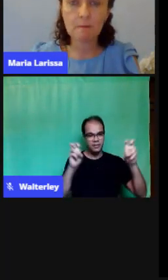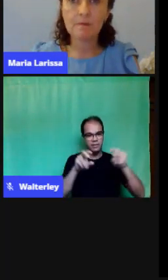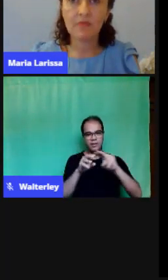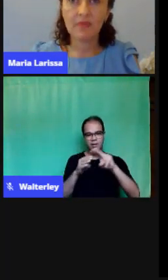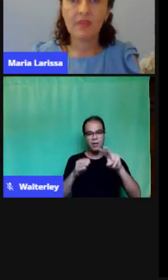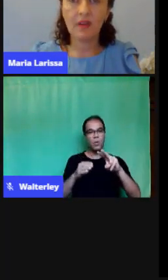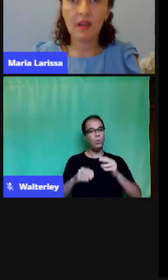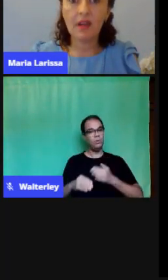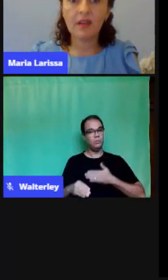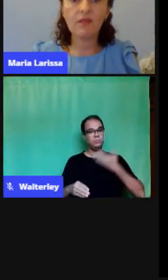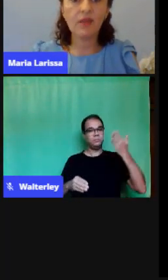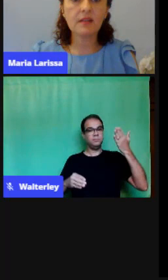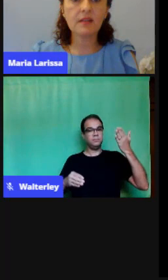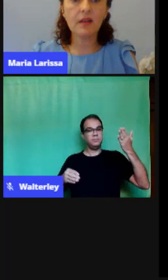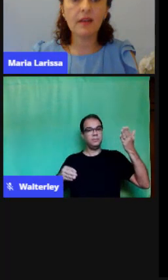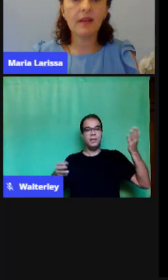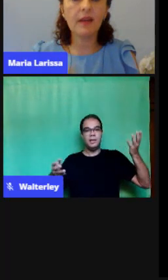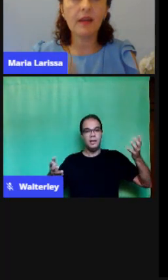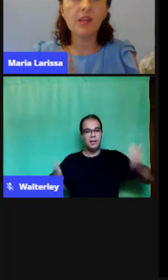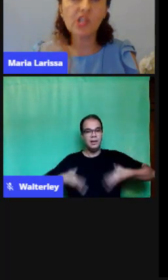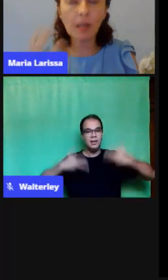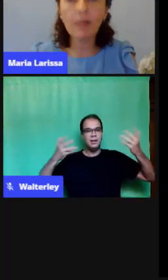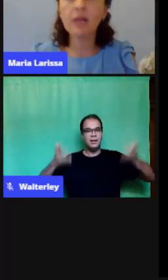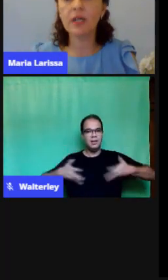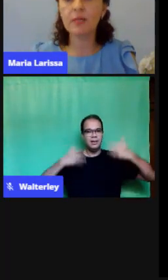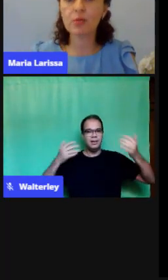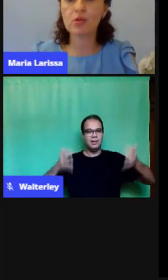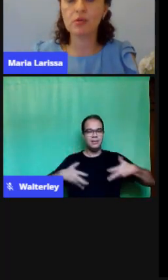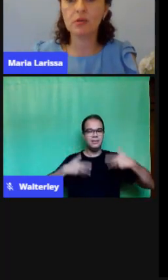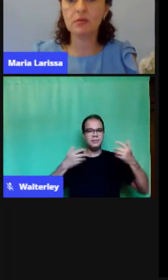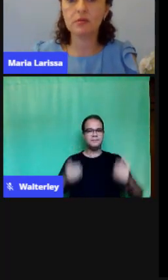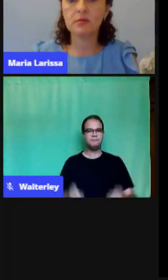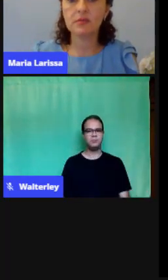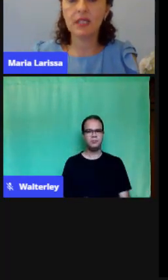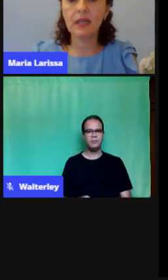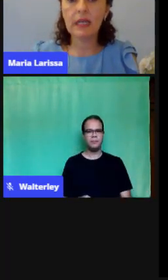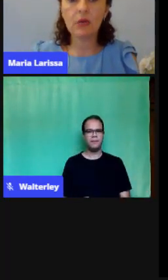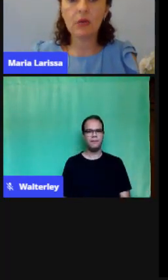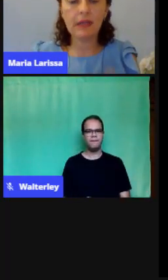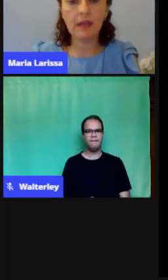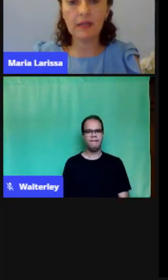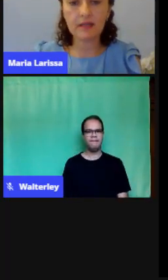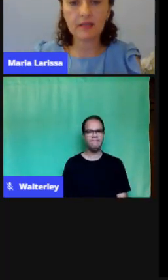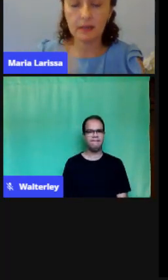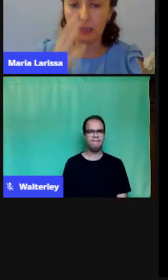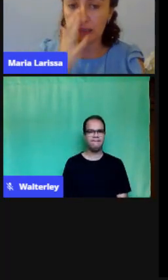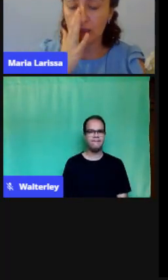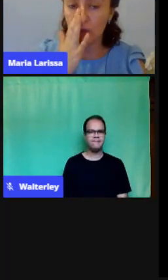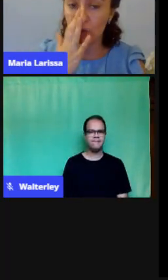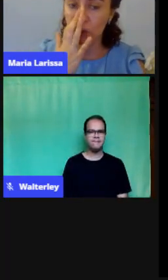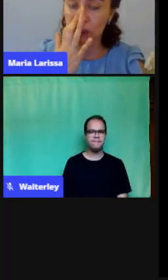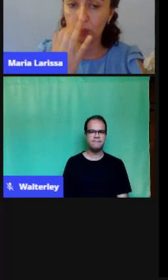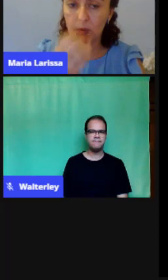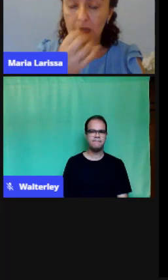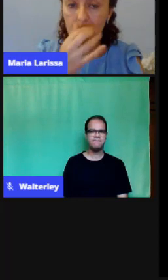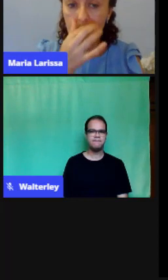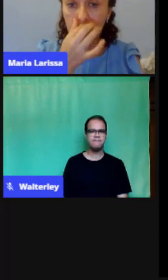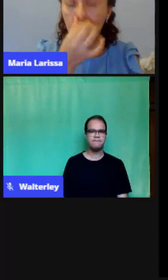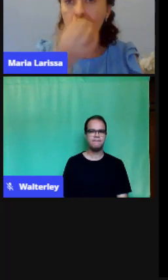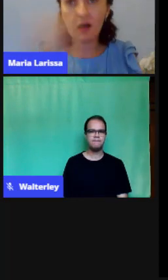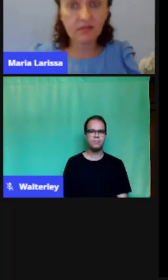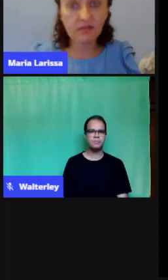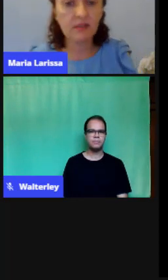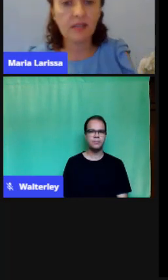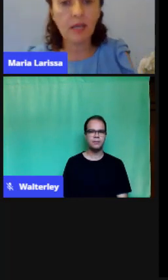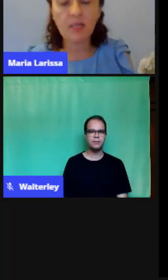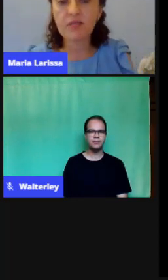curiosidade, né? Que vai trazer... E chamando ele para o jogo. Né? Eu criei esse logotipo